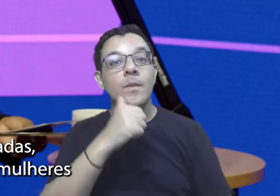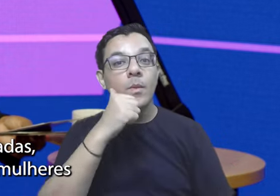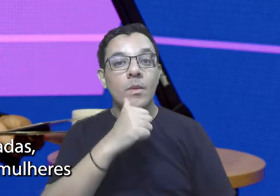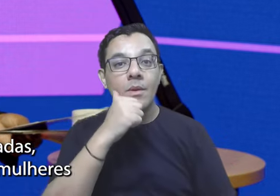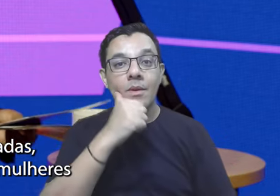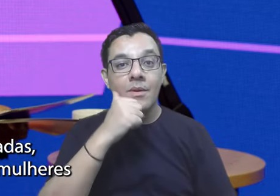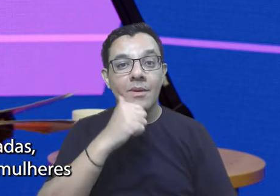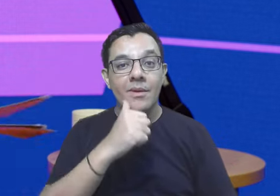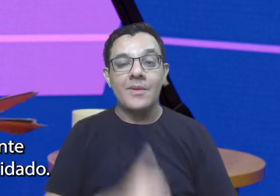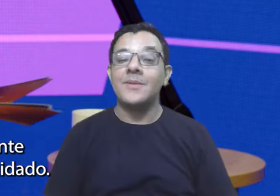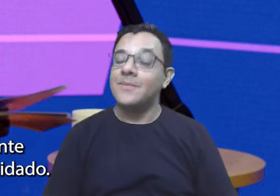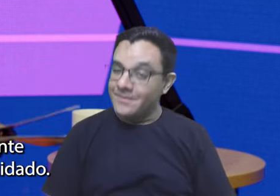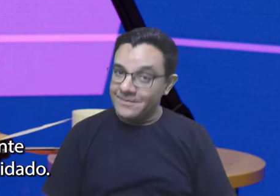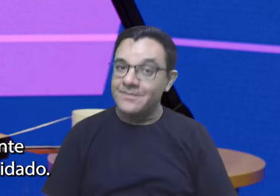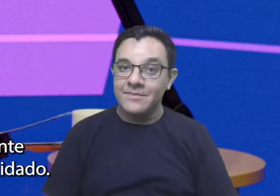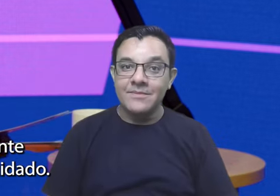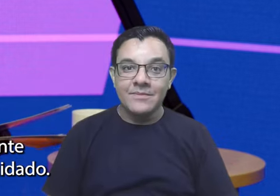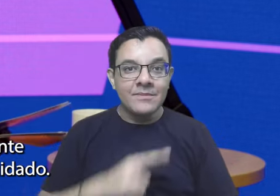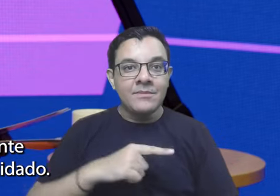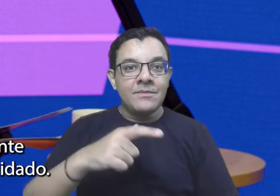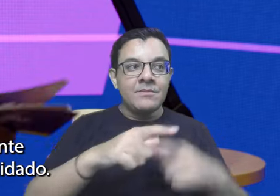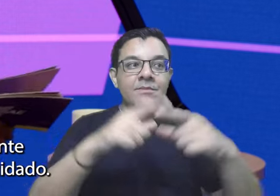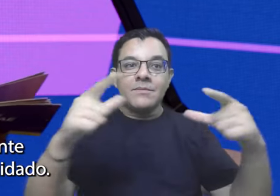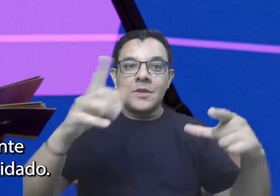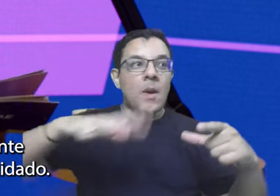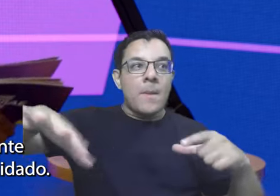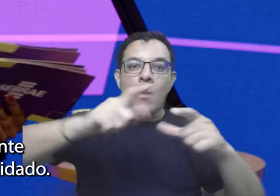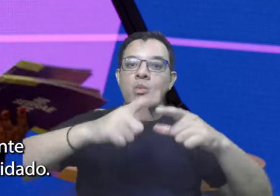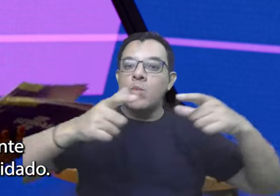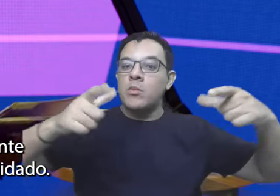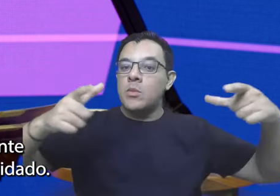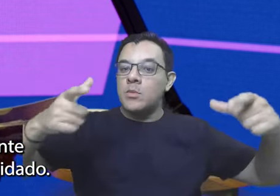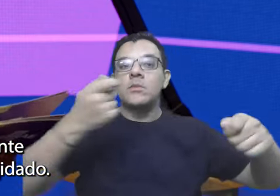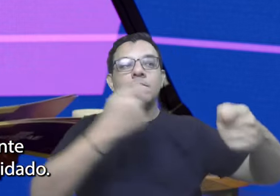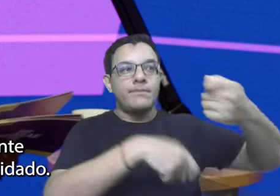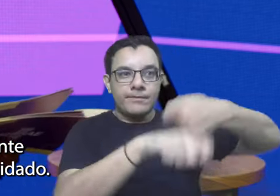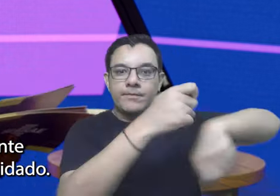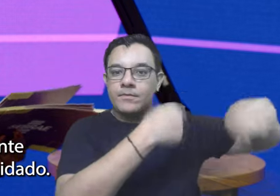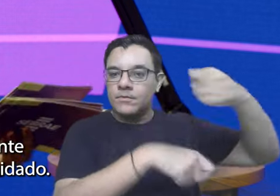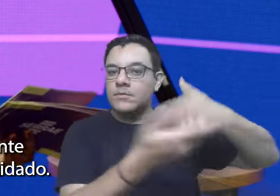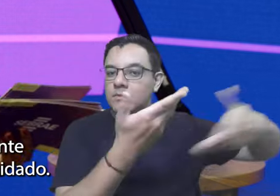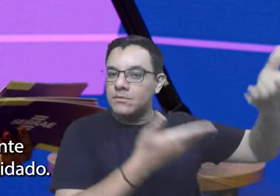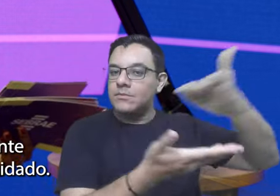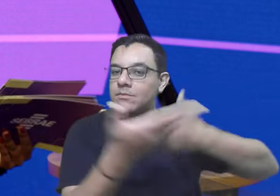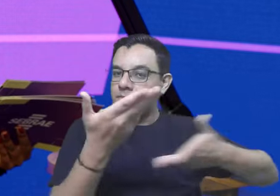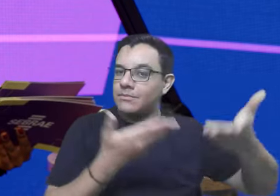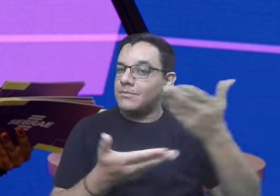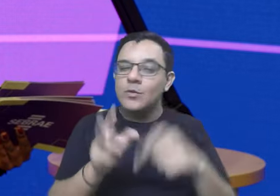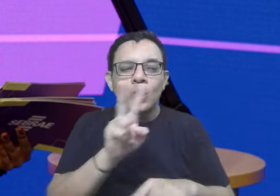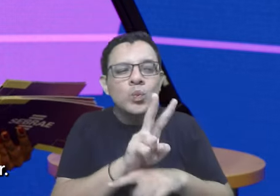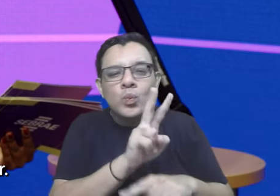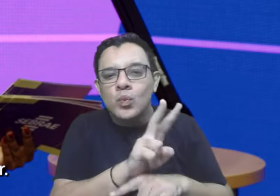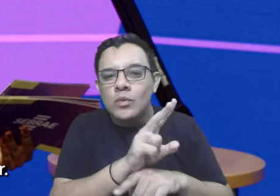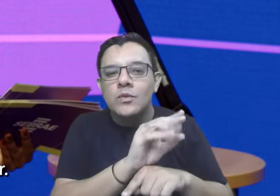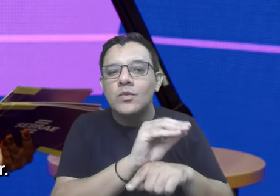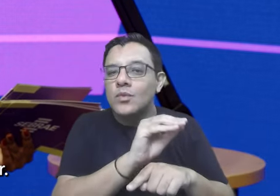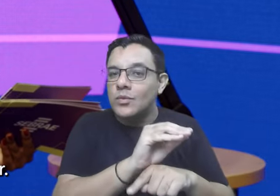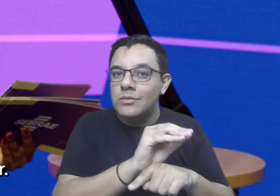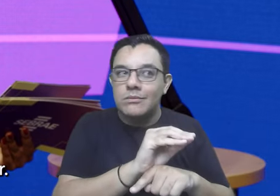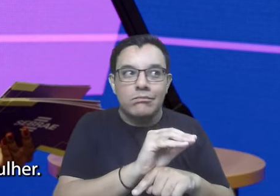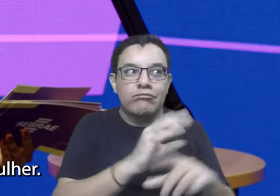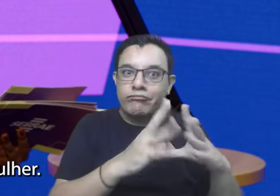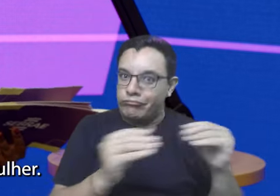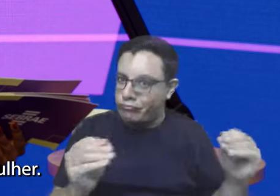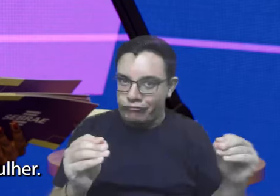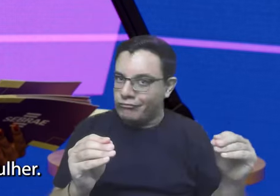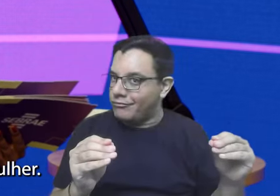mulheres né ocupando mais espaço diante desse compartilhamento do Cuidado exato ele não vai deixar de